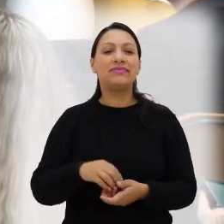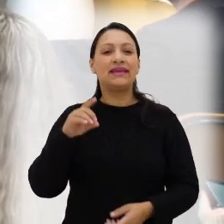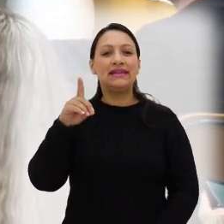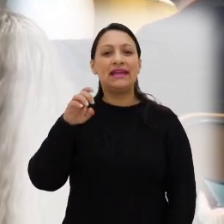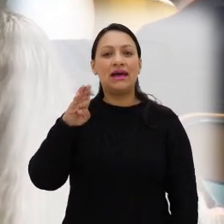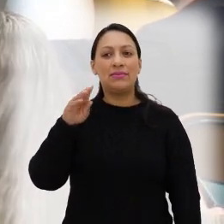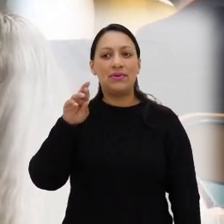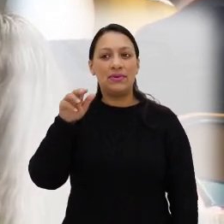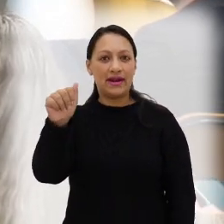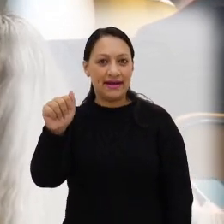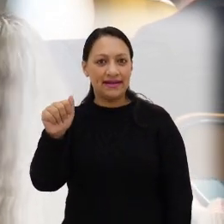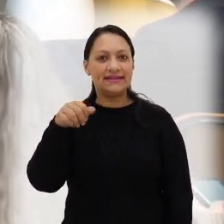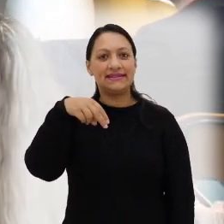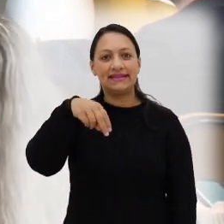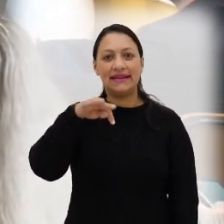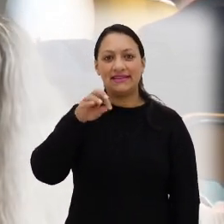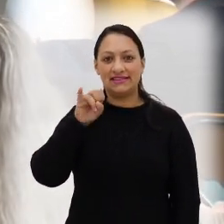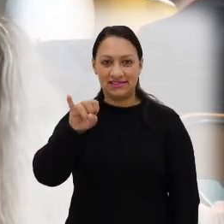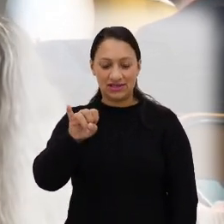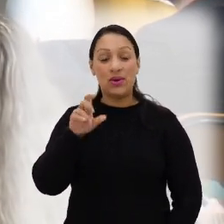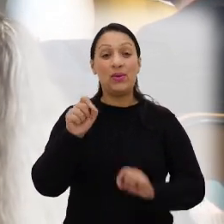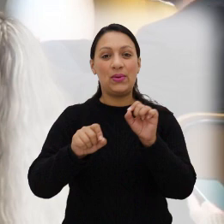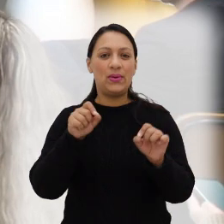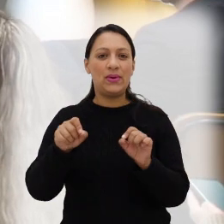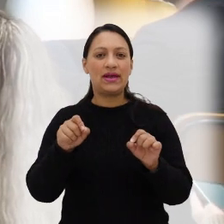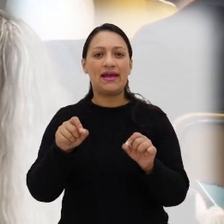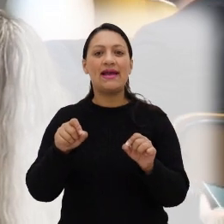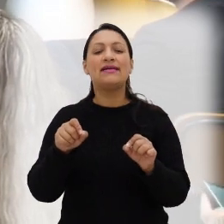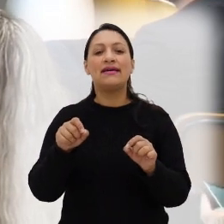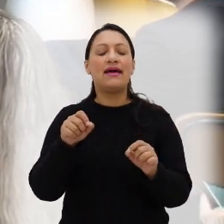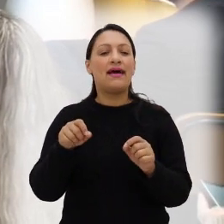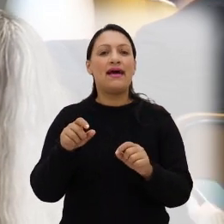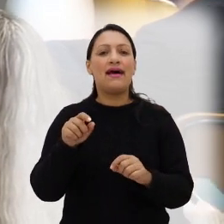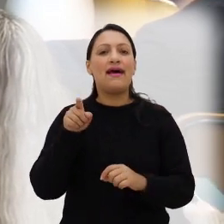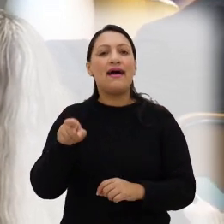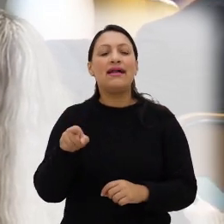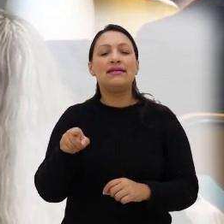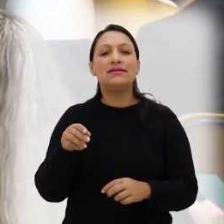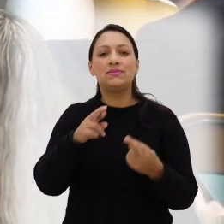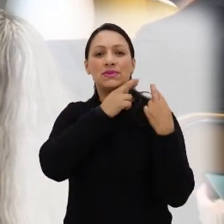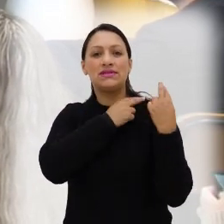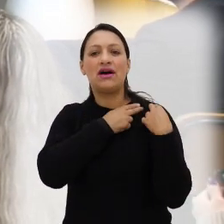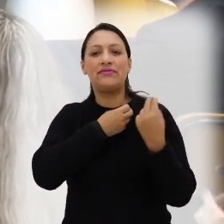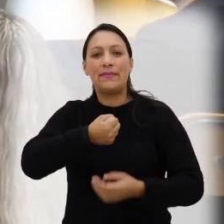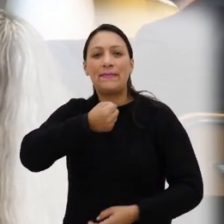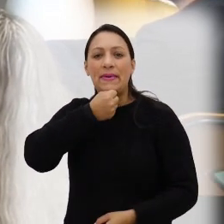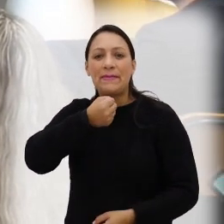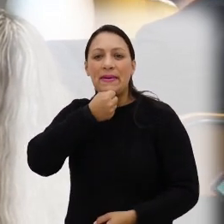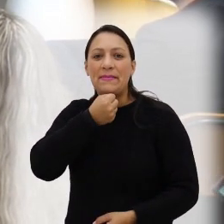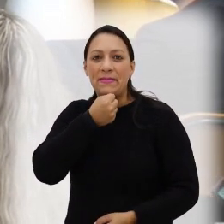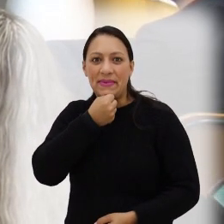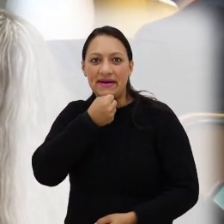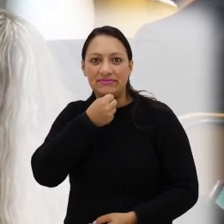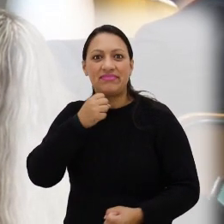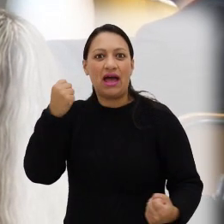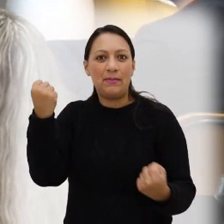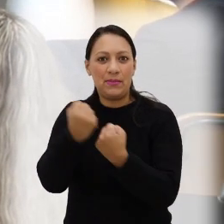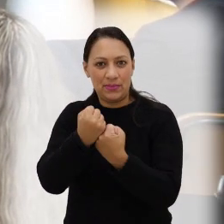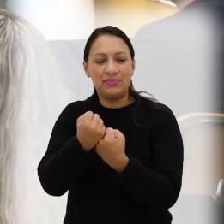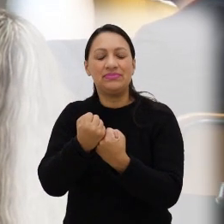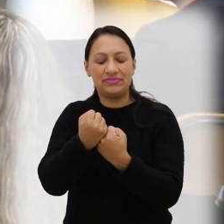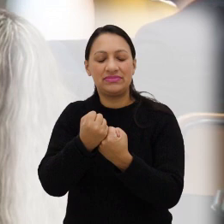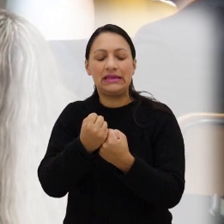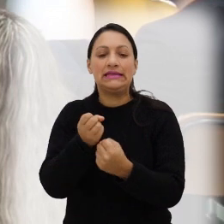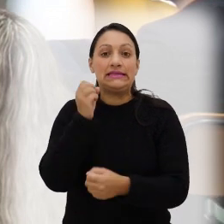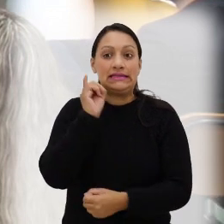Nath, elas ficam responsáveis pela assessoria de imprensa. Então, se nesse meio do caminho vocês tiver alguma